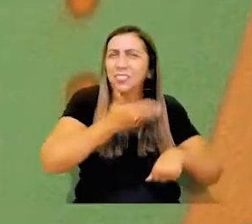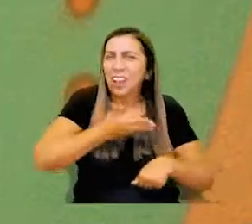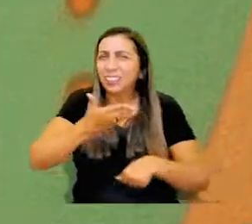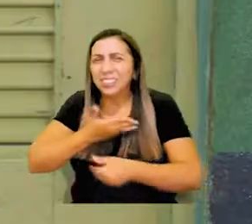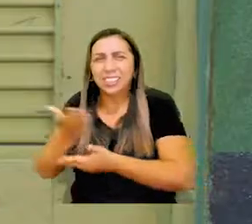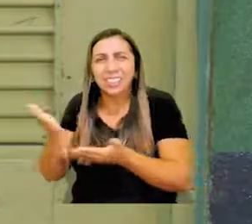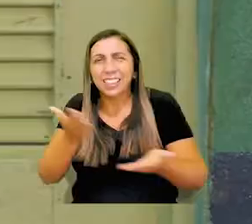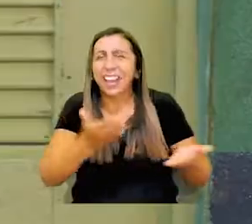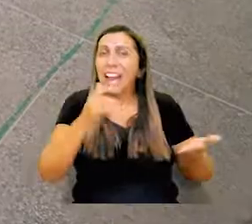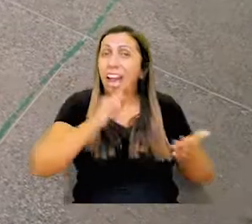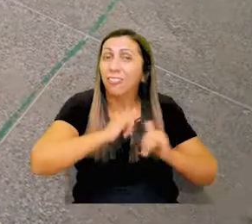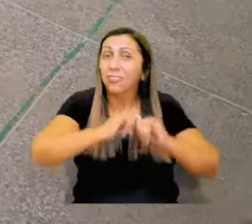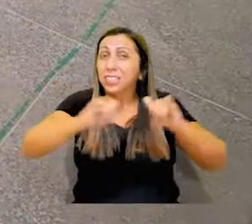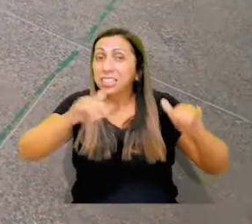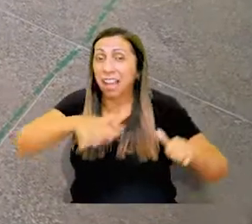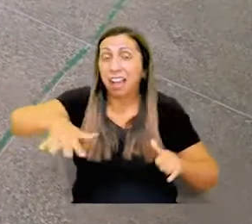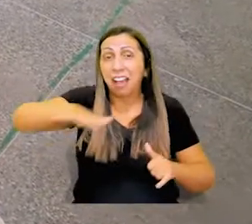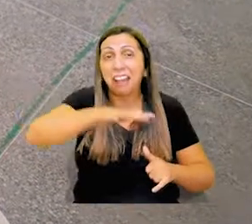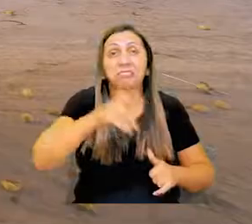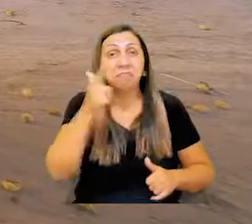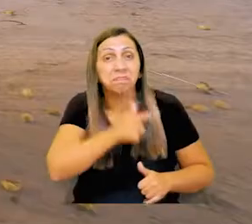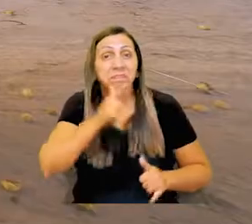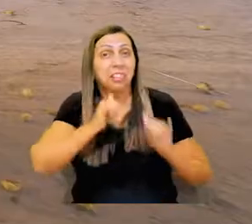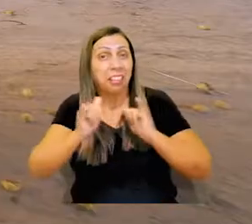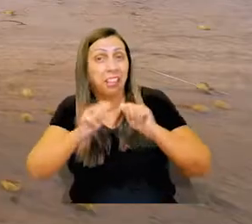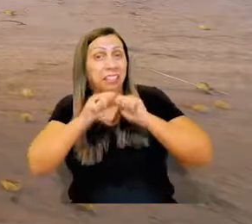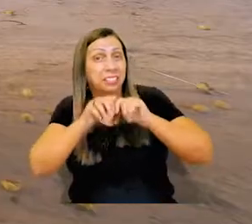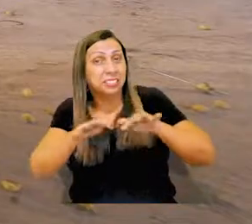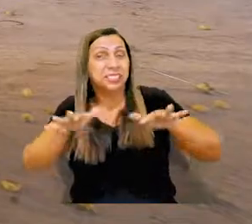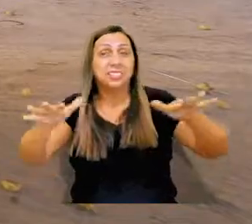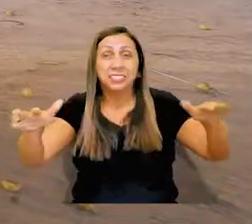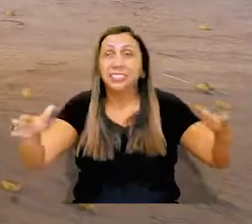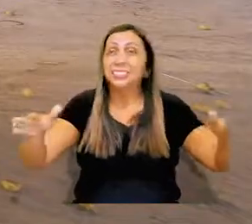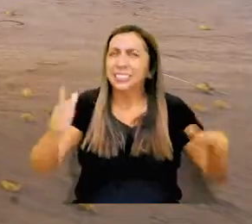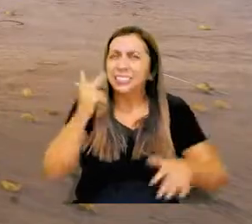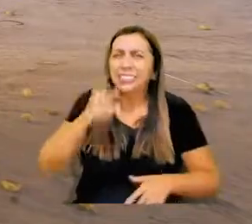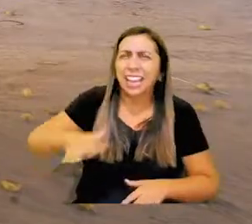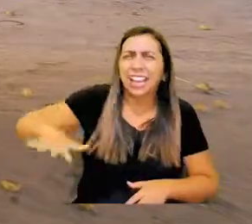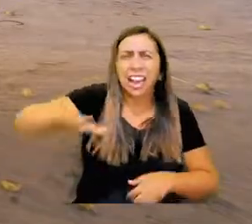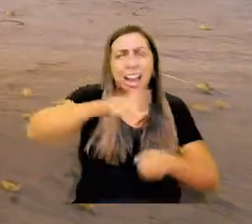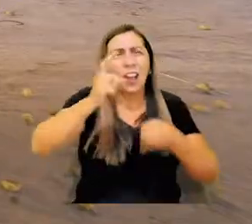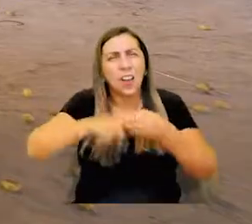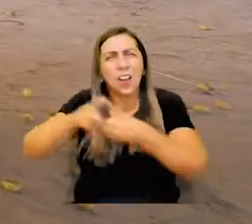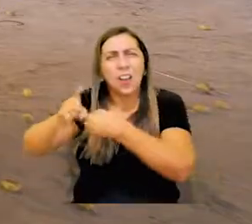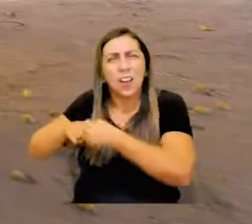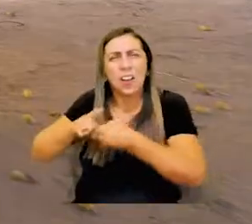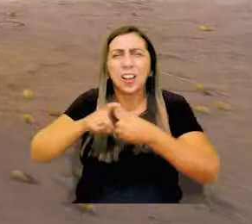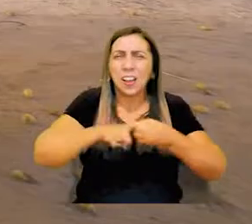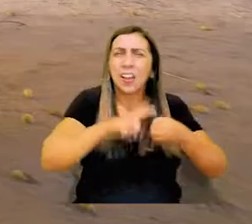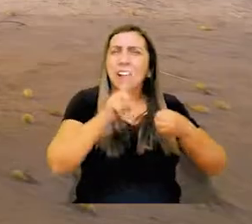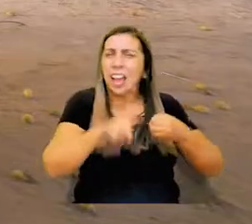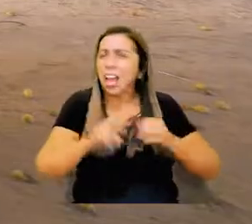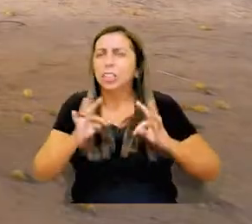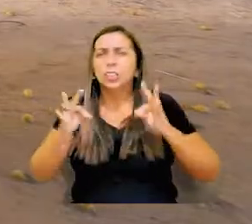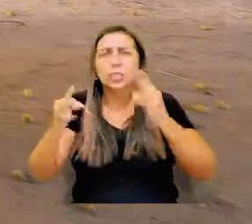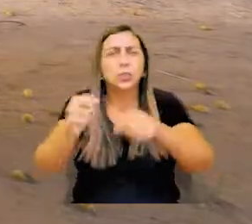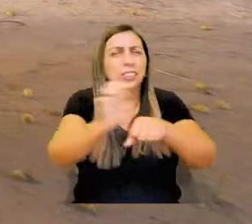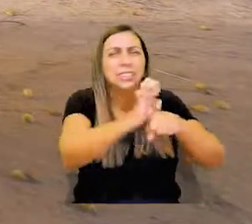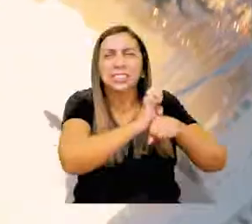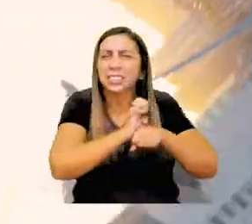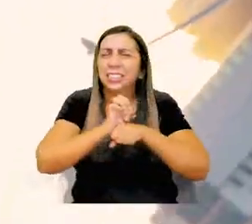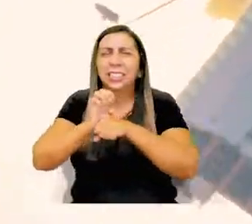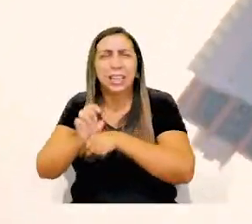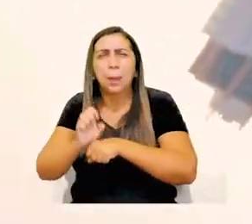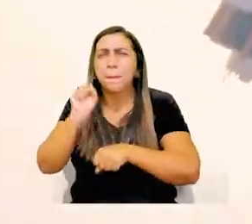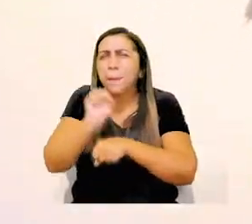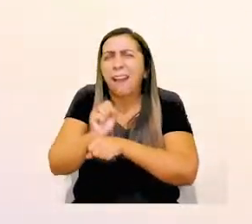os pivete. Avisa que Nazaré vai ter chuva de internet. Ceará conectado é no estado